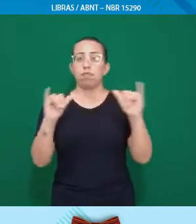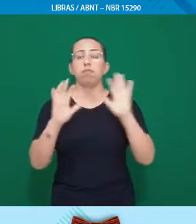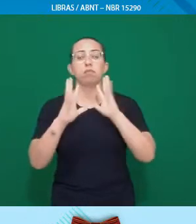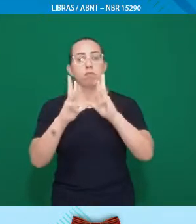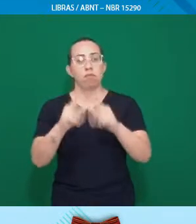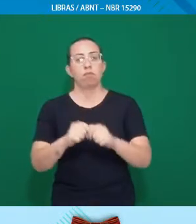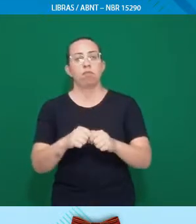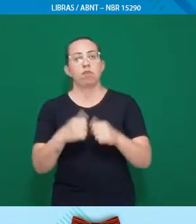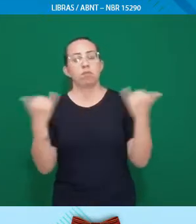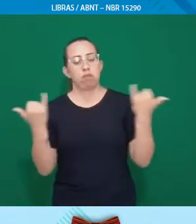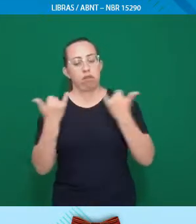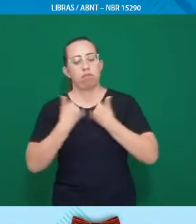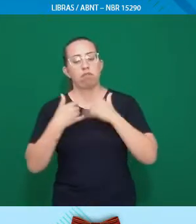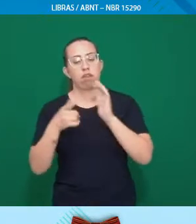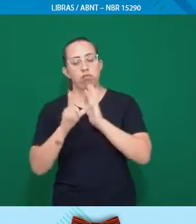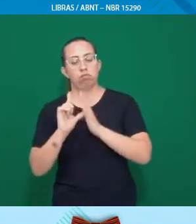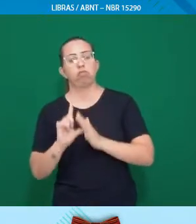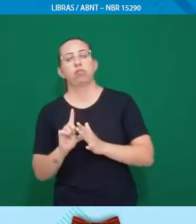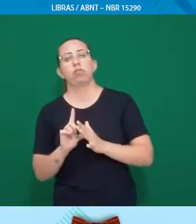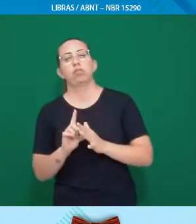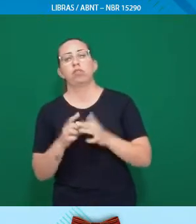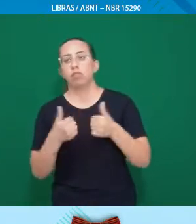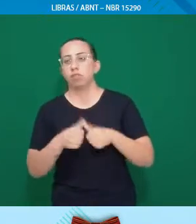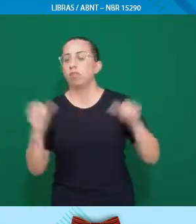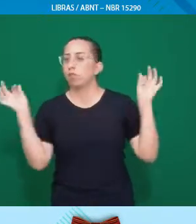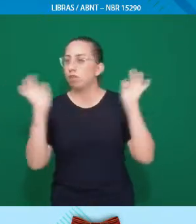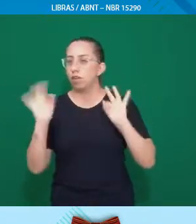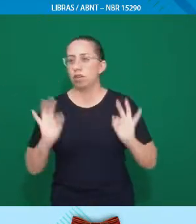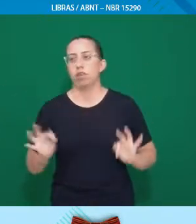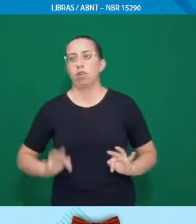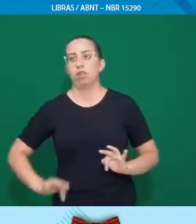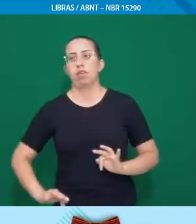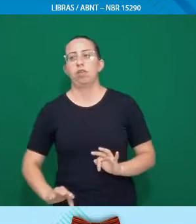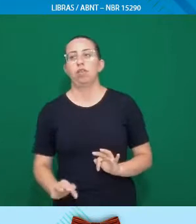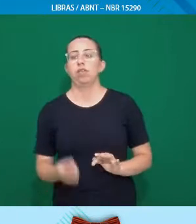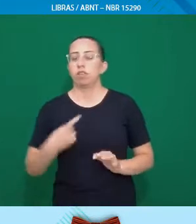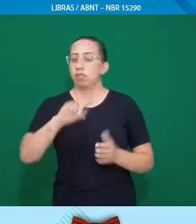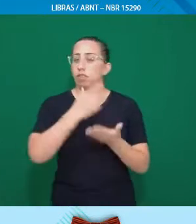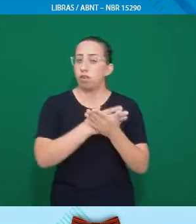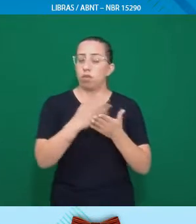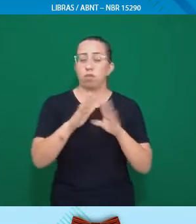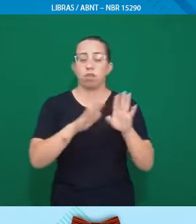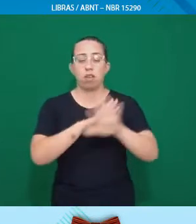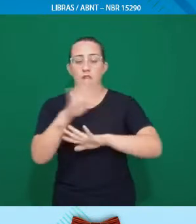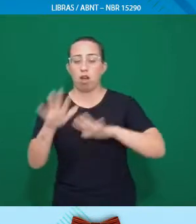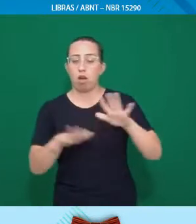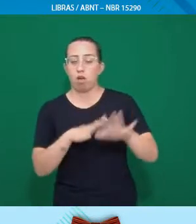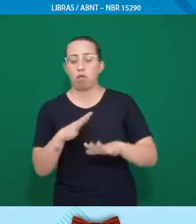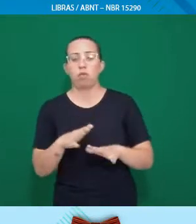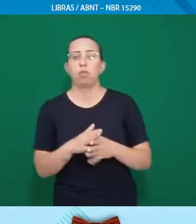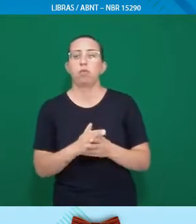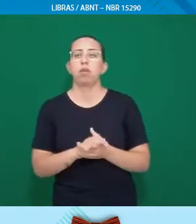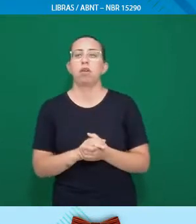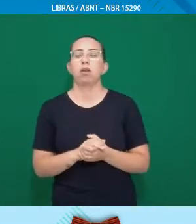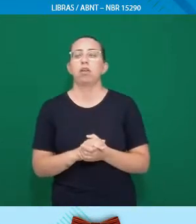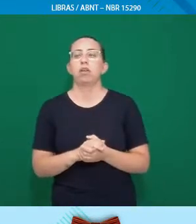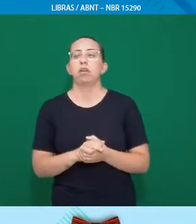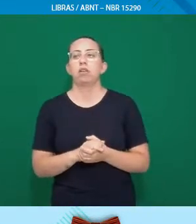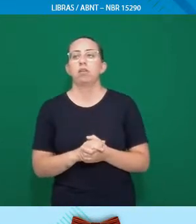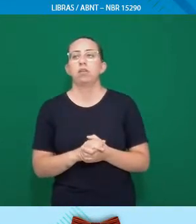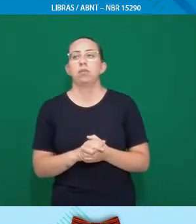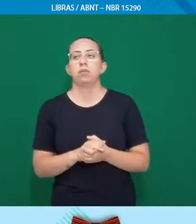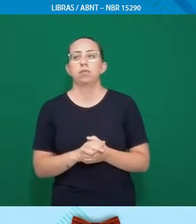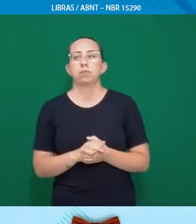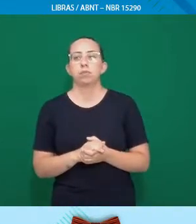onde recebemos essa notícia fico feliz com essa notícia é bem ressaltada que estão lá onde vai Campos Novos a